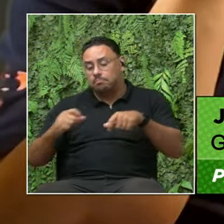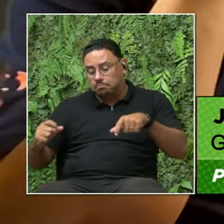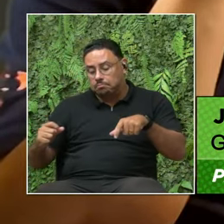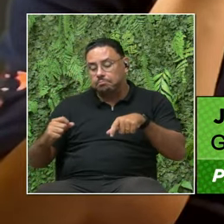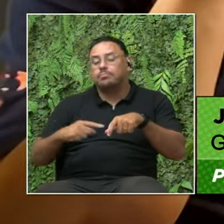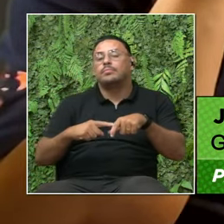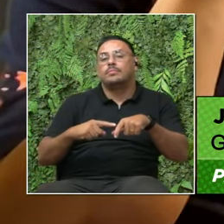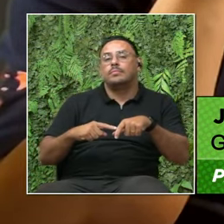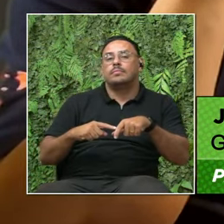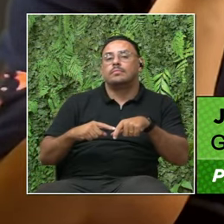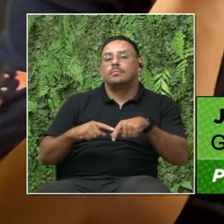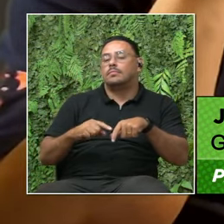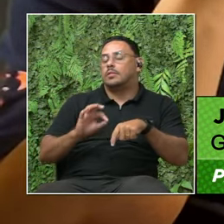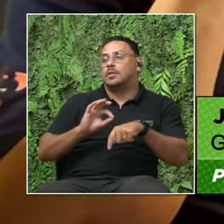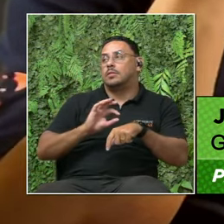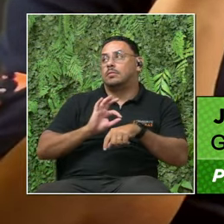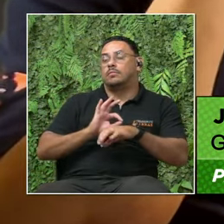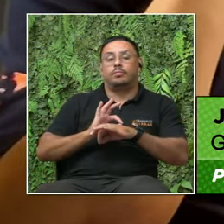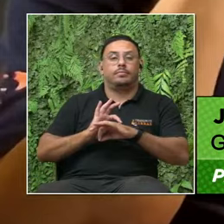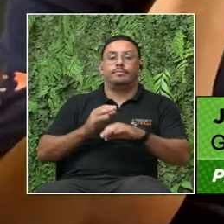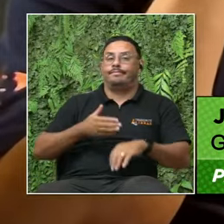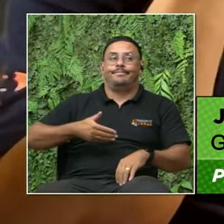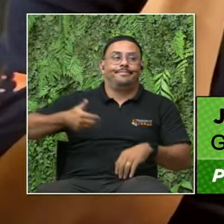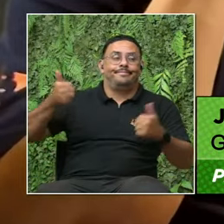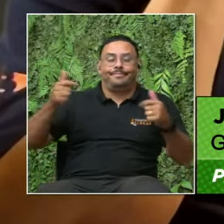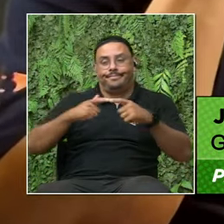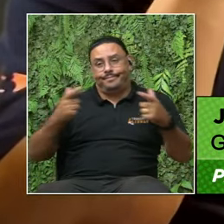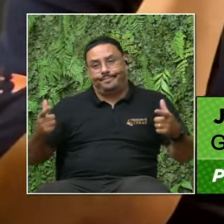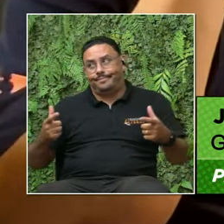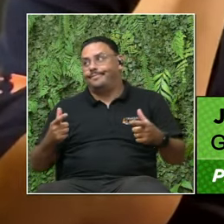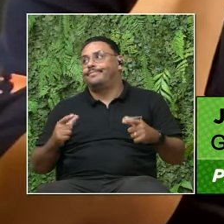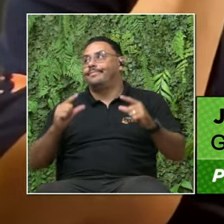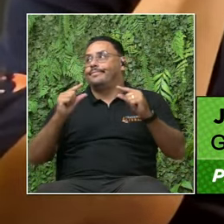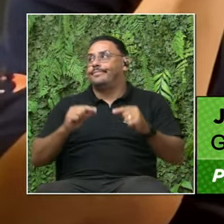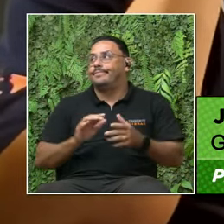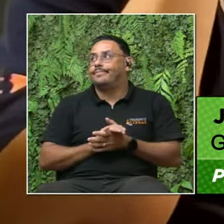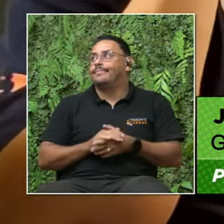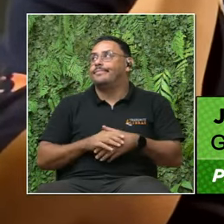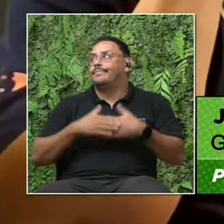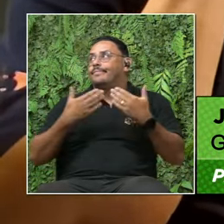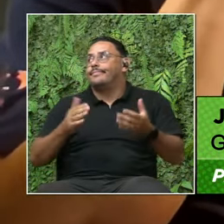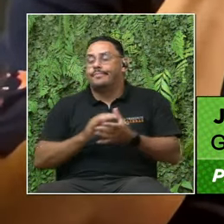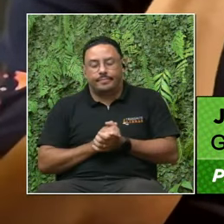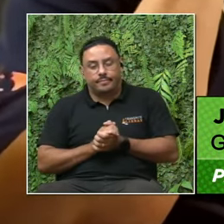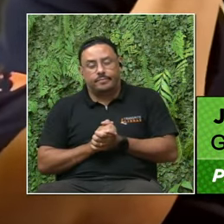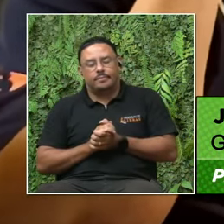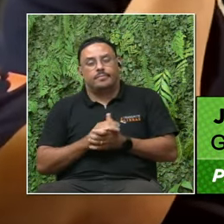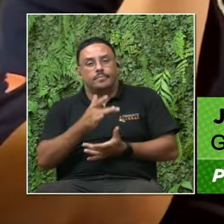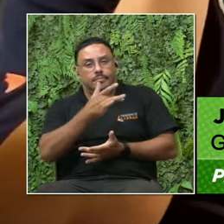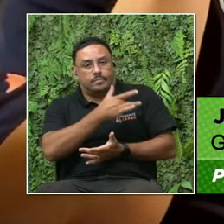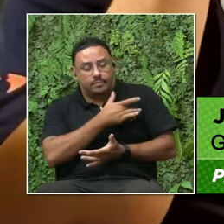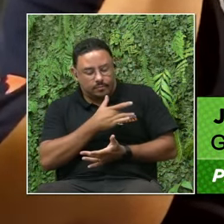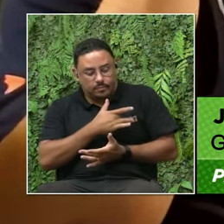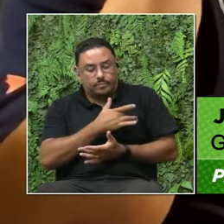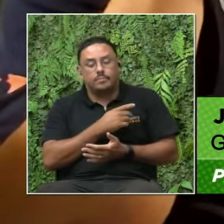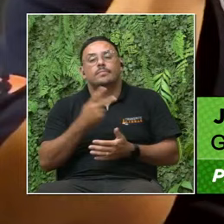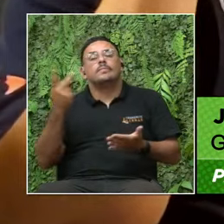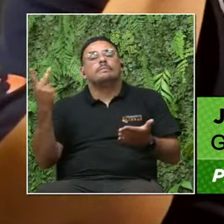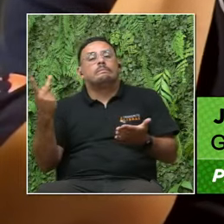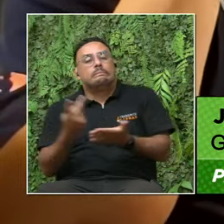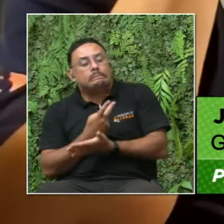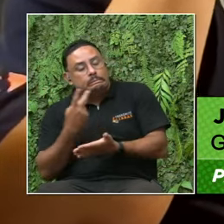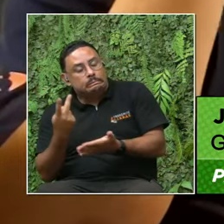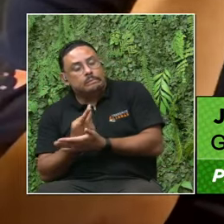pênalti era elevadíssima né a chance dele errar esse pênalti era muito baixa né então um cruzeiro que errou e